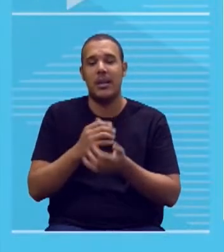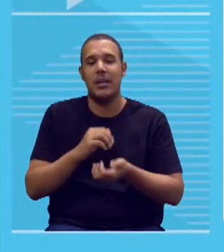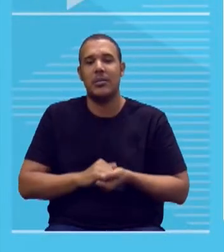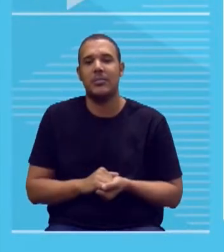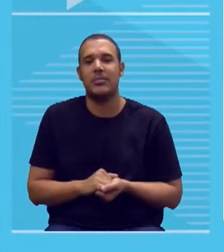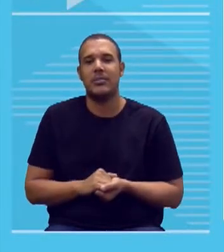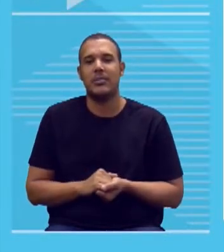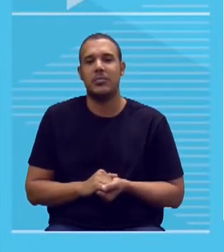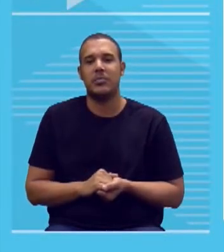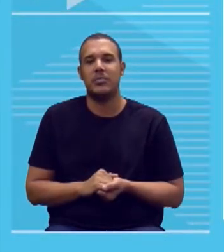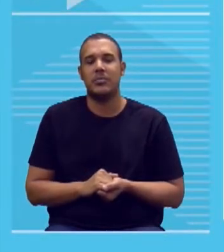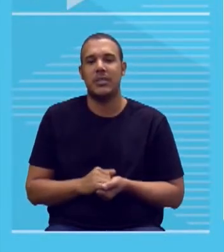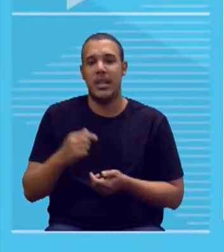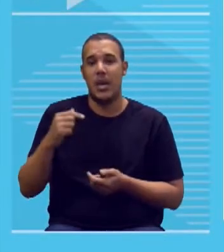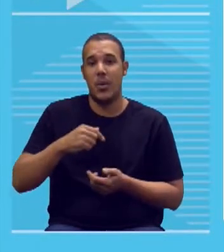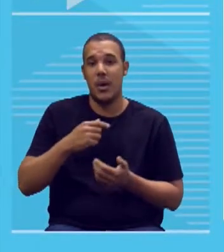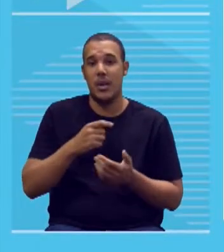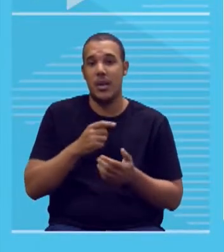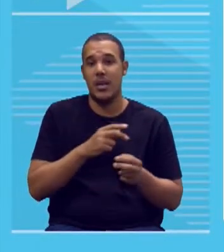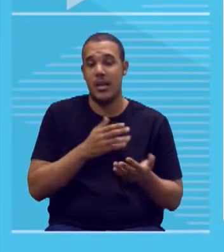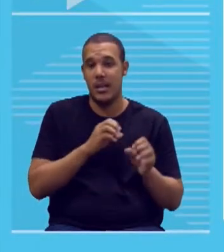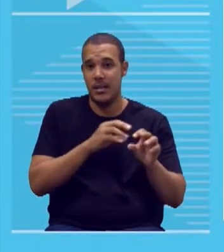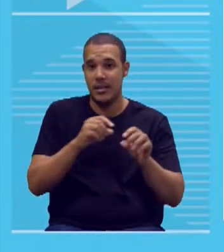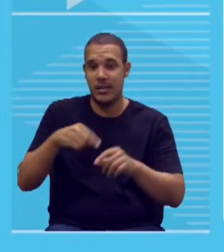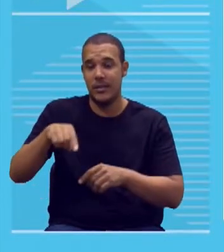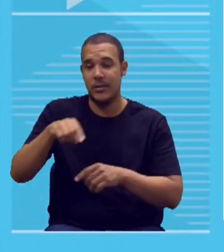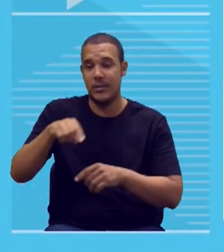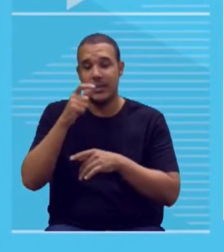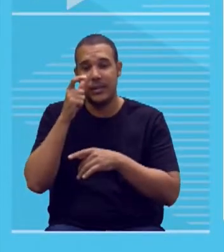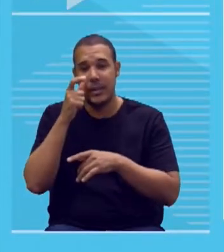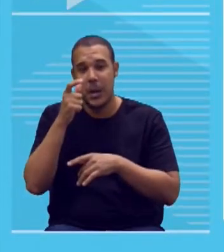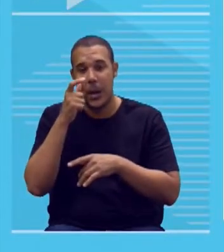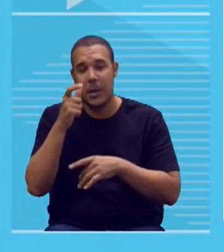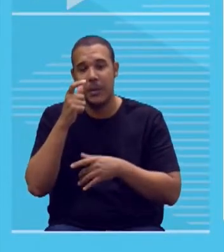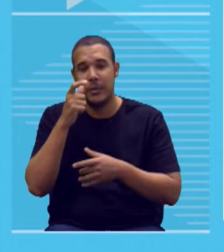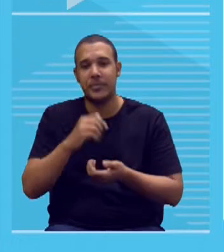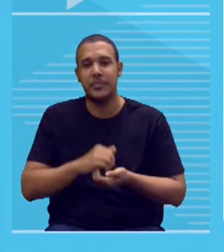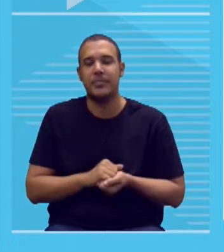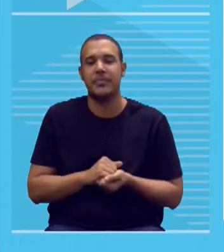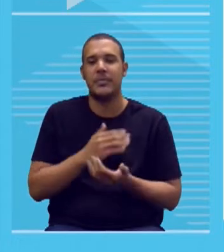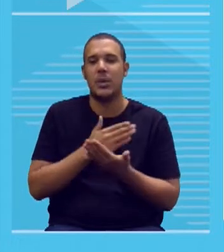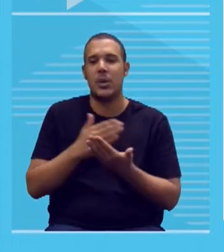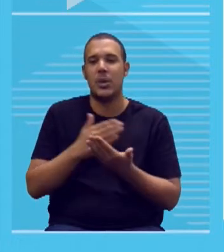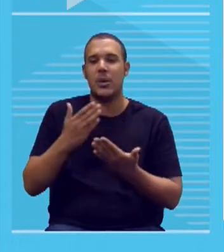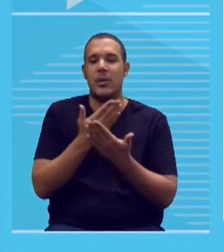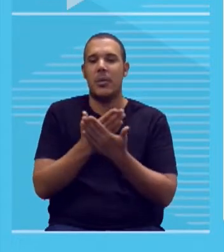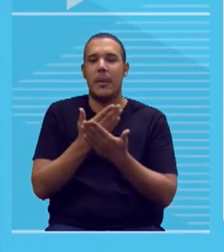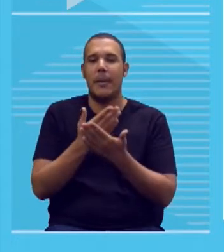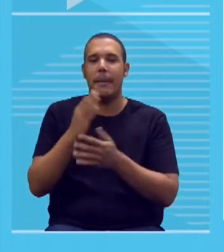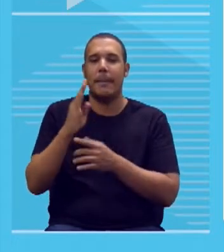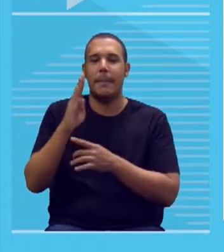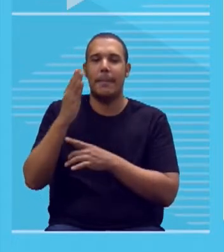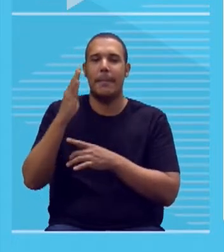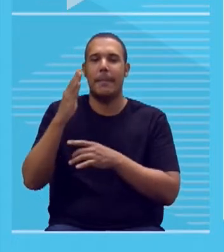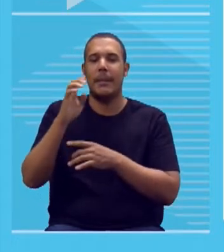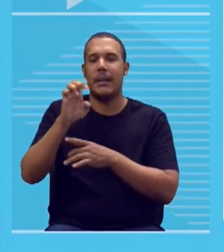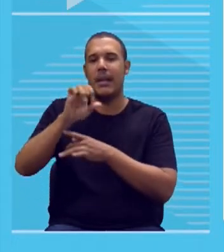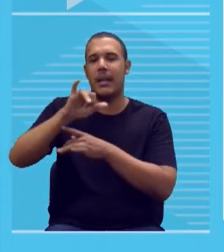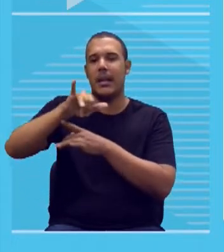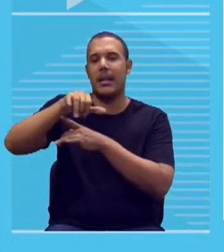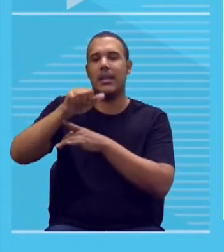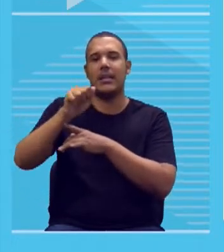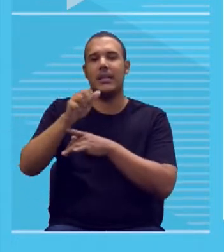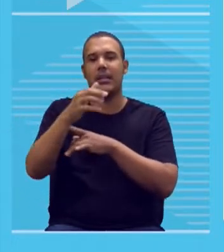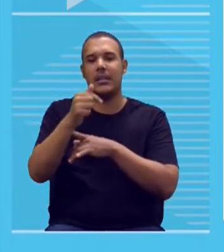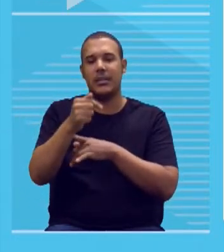aqui você aí né Nós estamos começando a nossa aula de biologia pela EJA